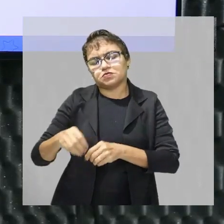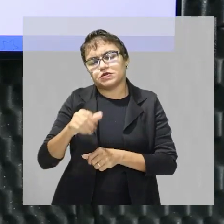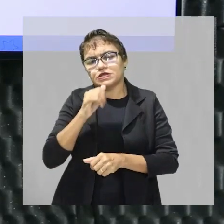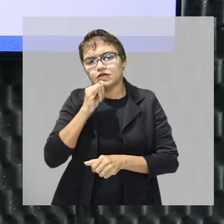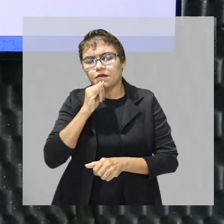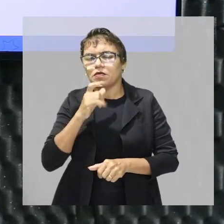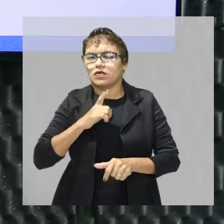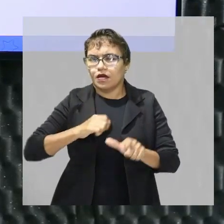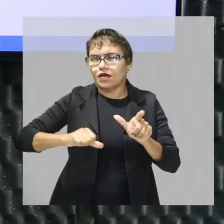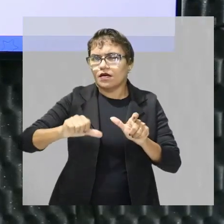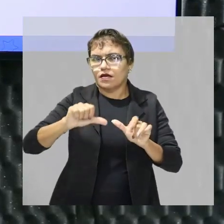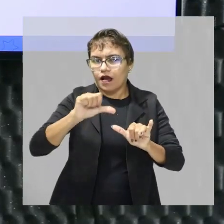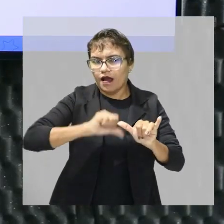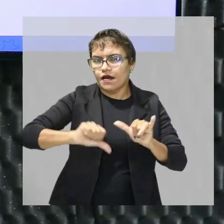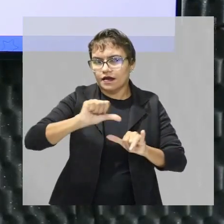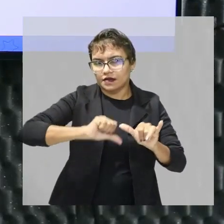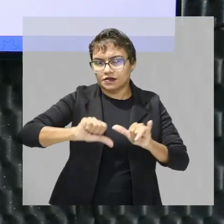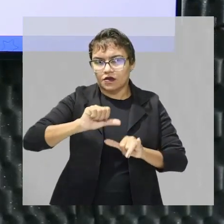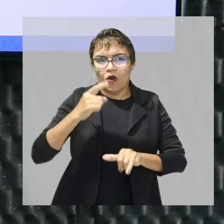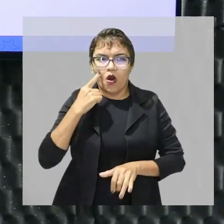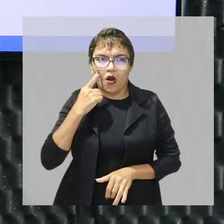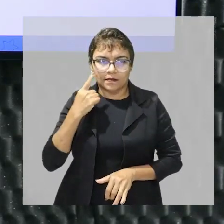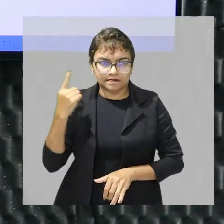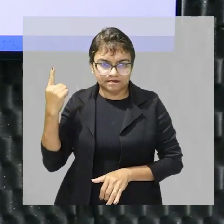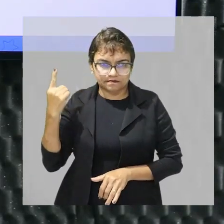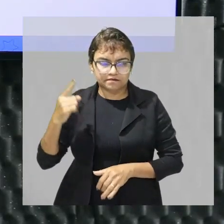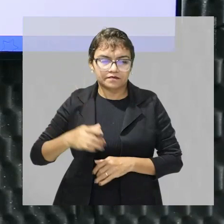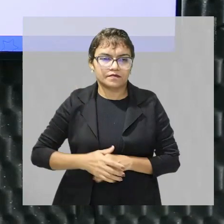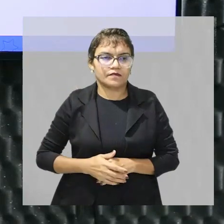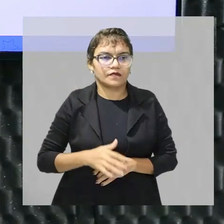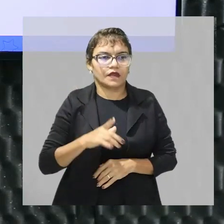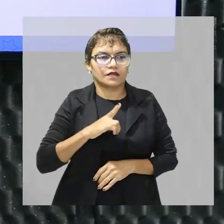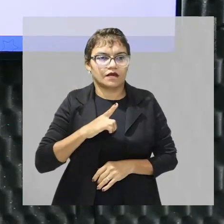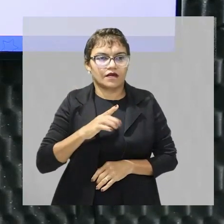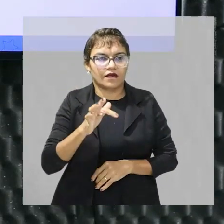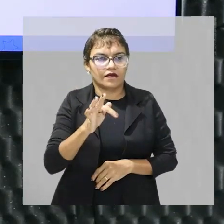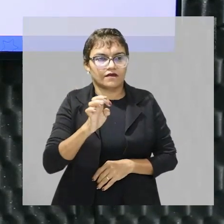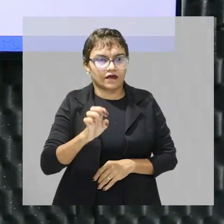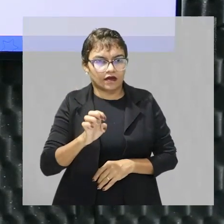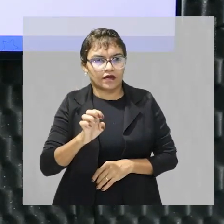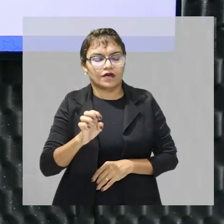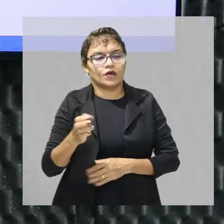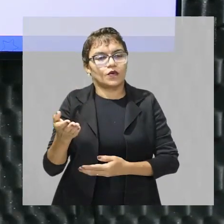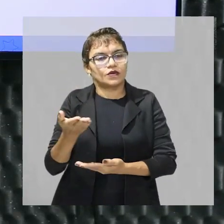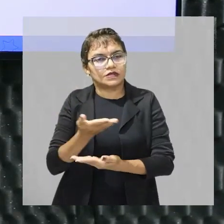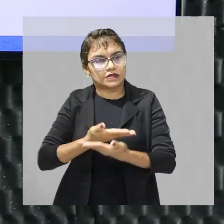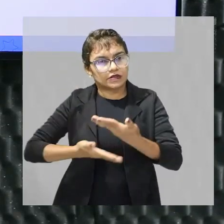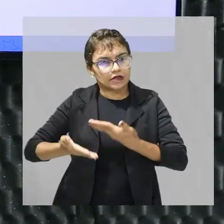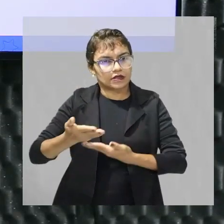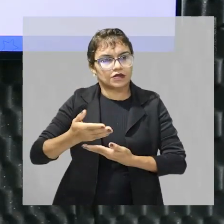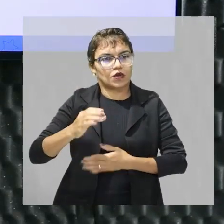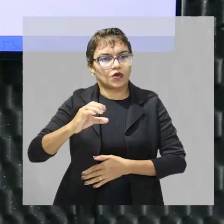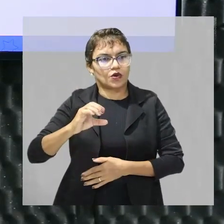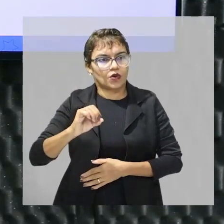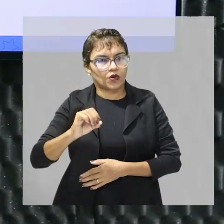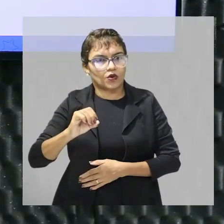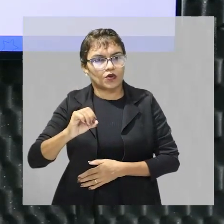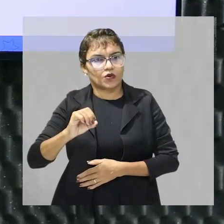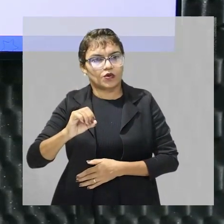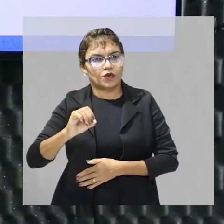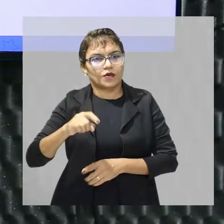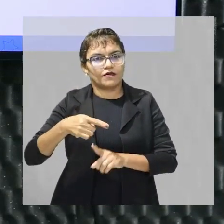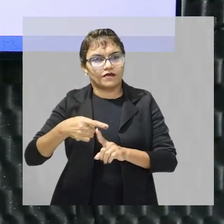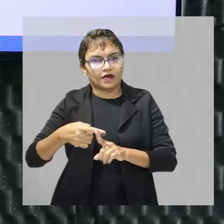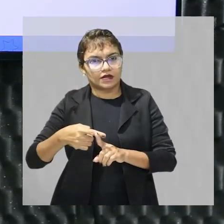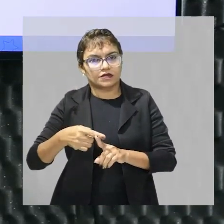está a reação. Eu tenho o óxido de ferro, né? Ele vai estar interagindo com o monóxido de carbono, produzindo